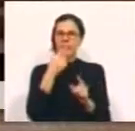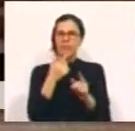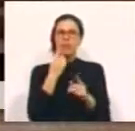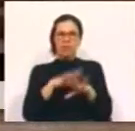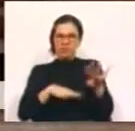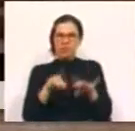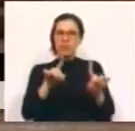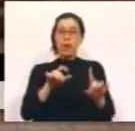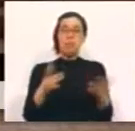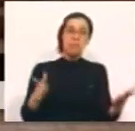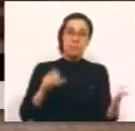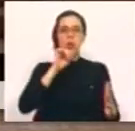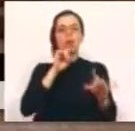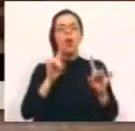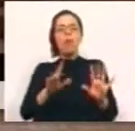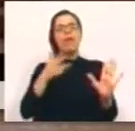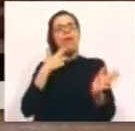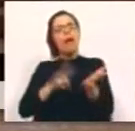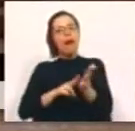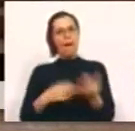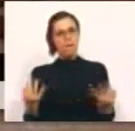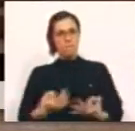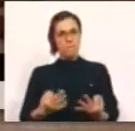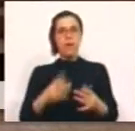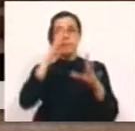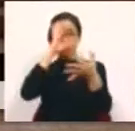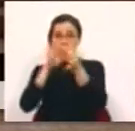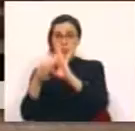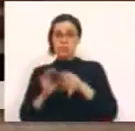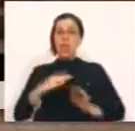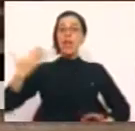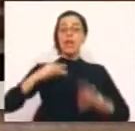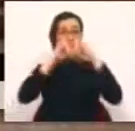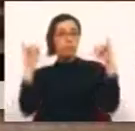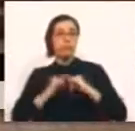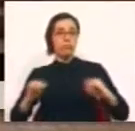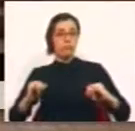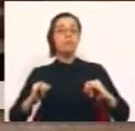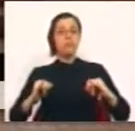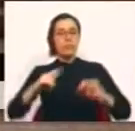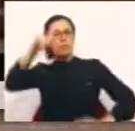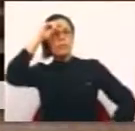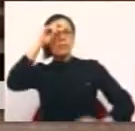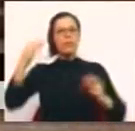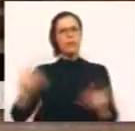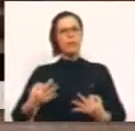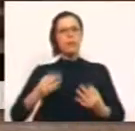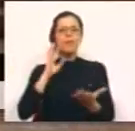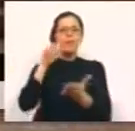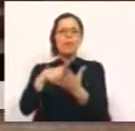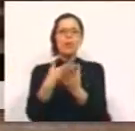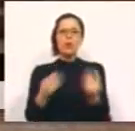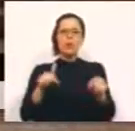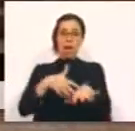oportunidade. Oportuno, com toda a razão, em sintonia com o direito internacional e até por respeito às